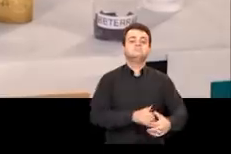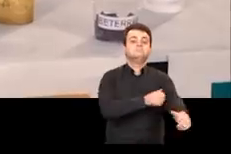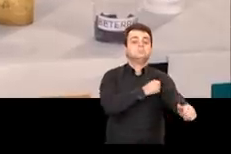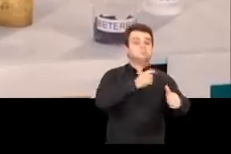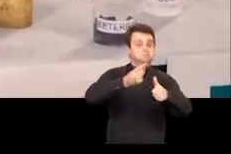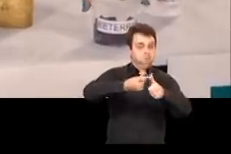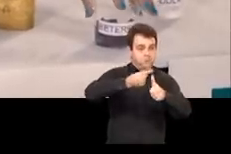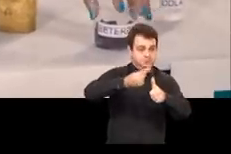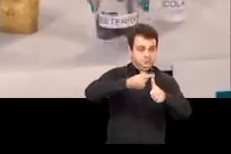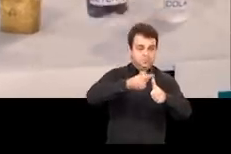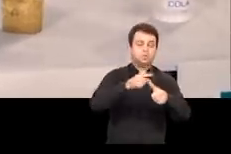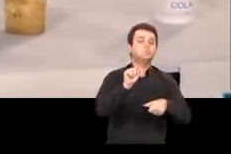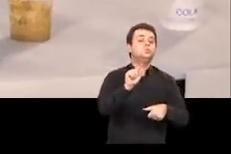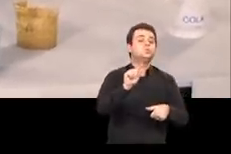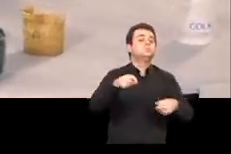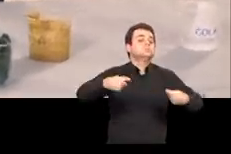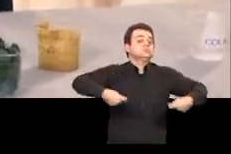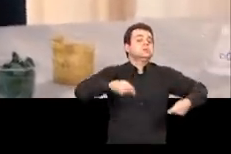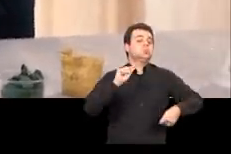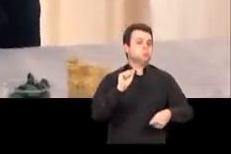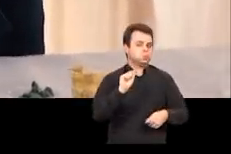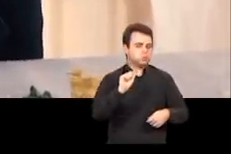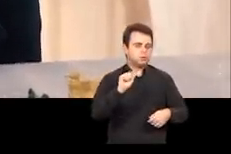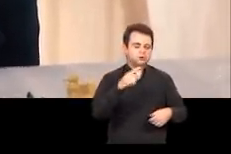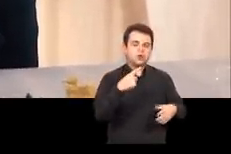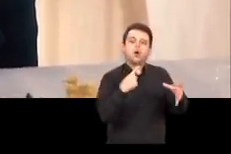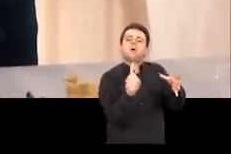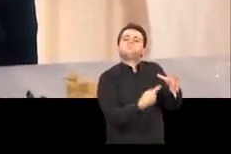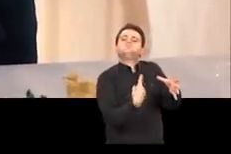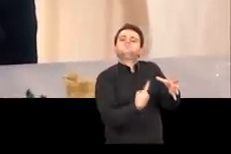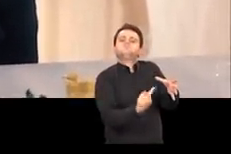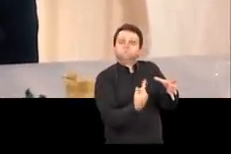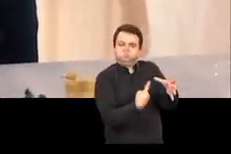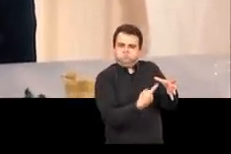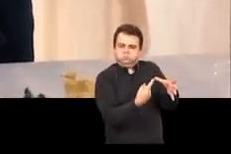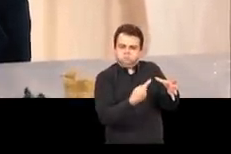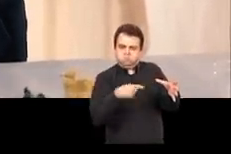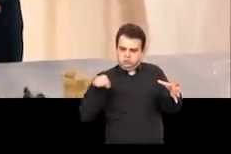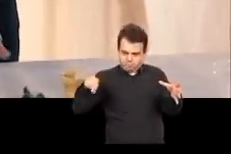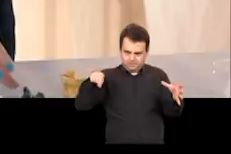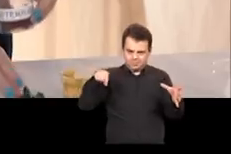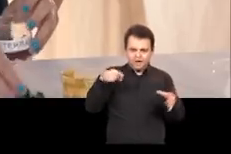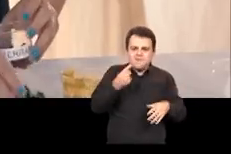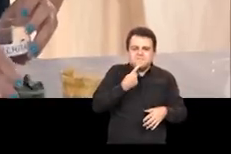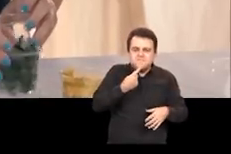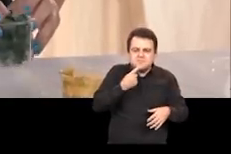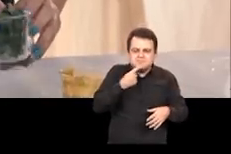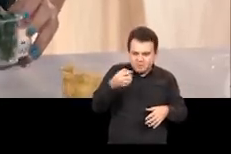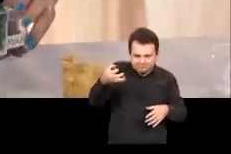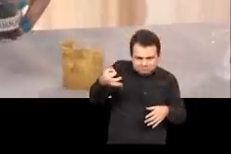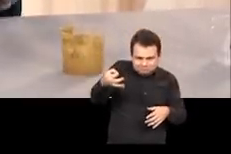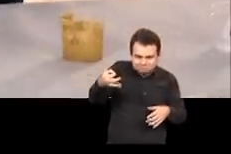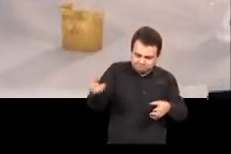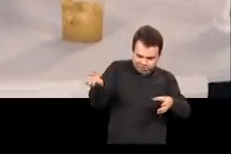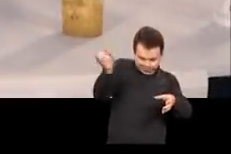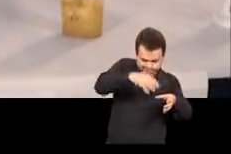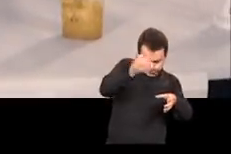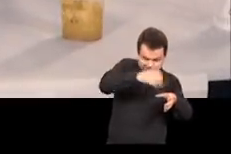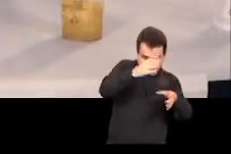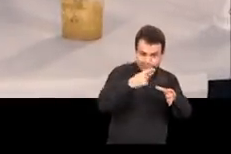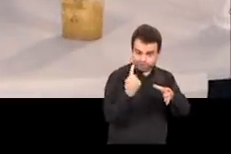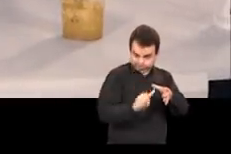Primeiramente, vocês vão precisar triturar no liquidificador a beterraba, assim